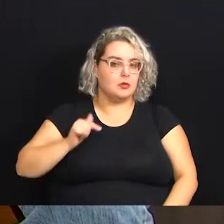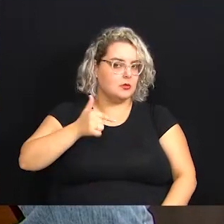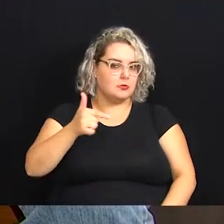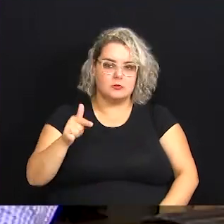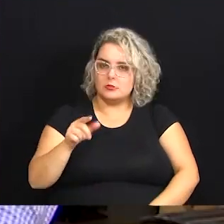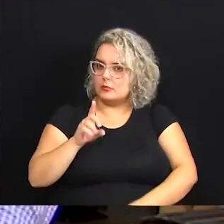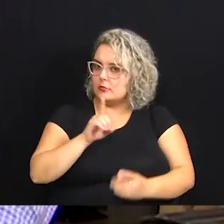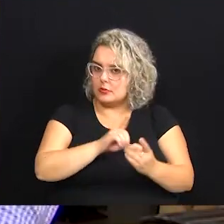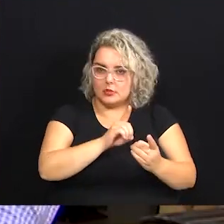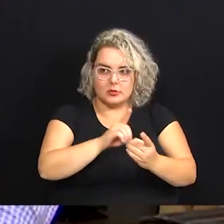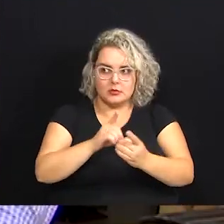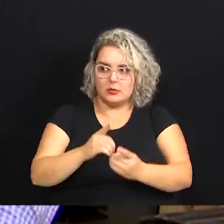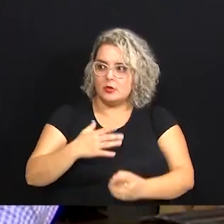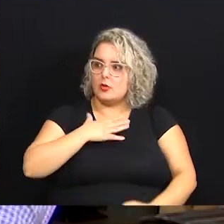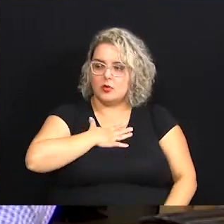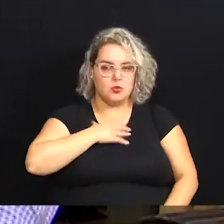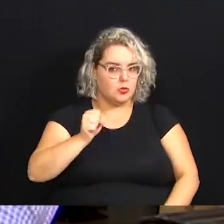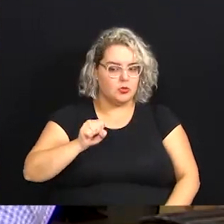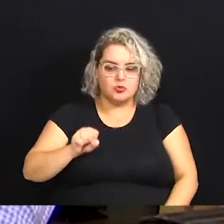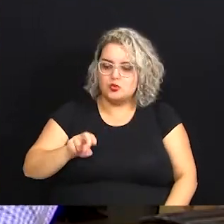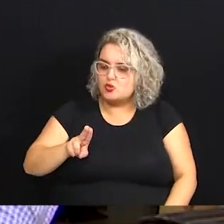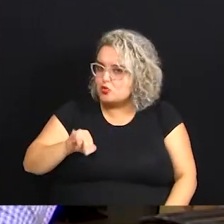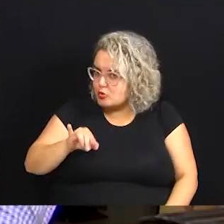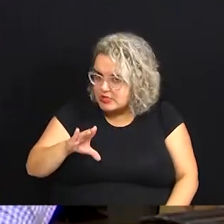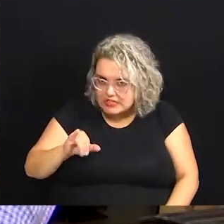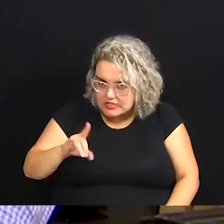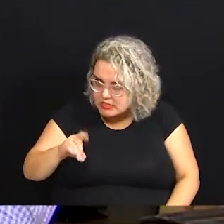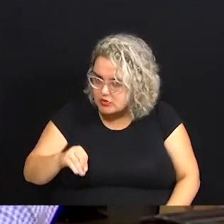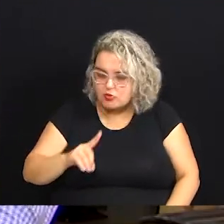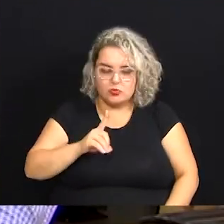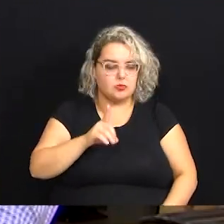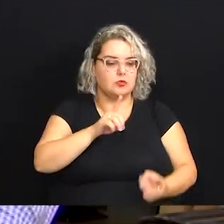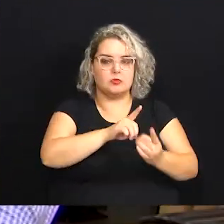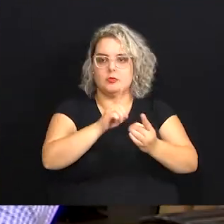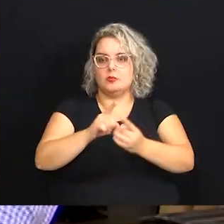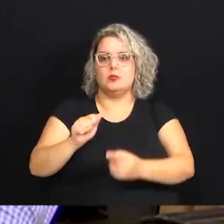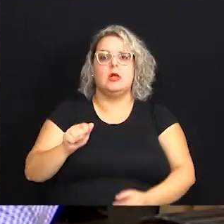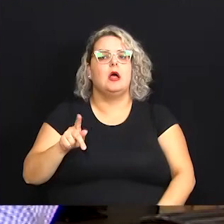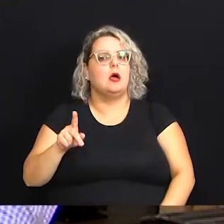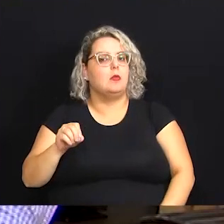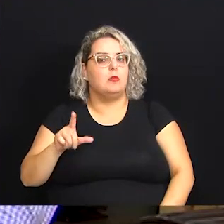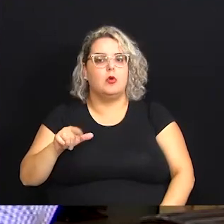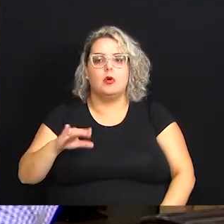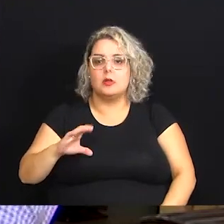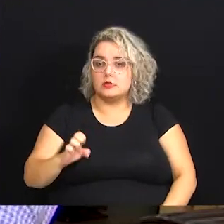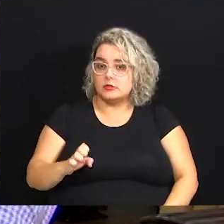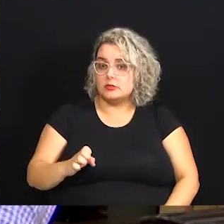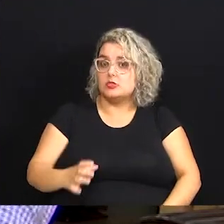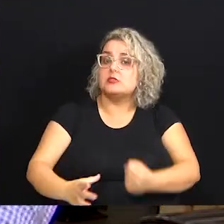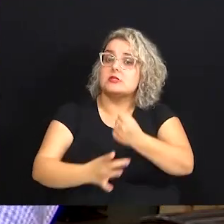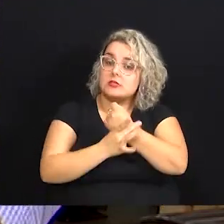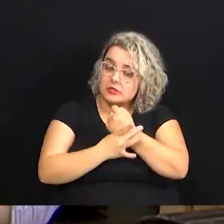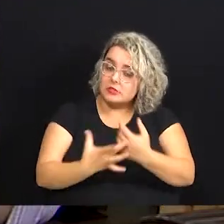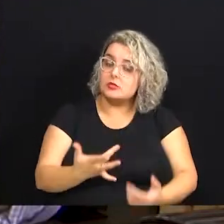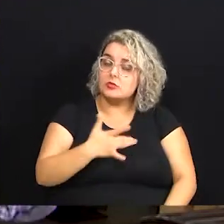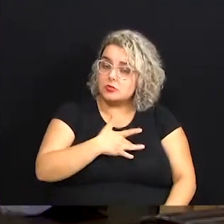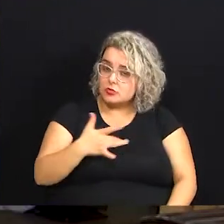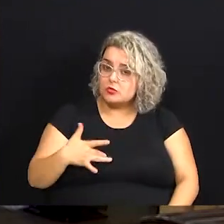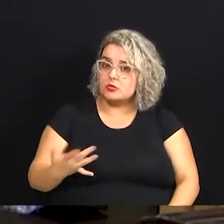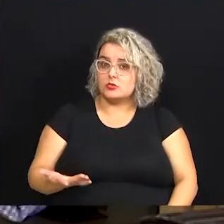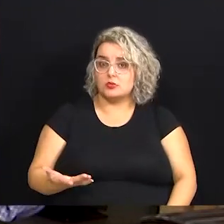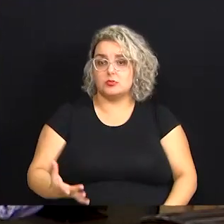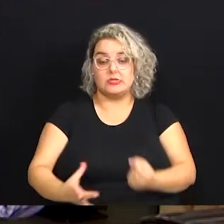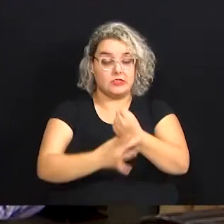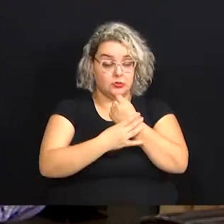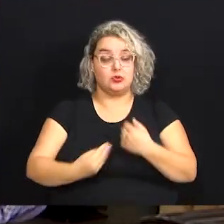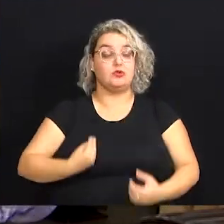tem cobertura. Então, suicídio não é coberto por uma apólice de seguros de vida, tá? Então, porque